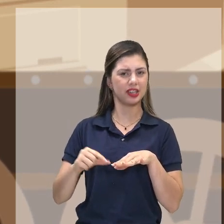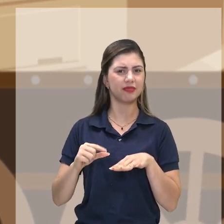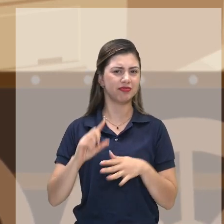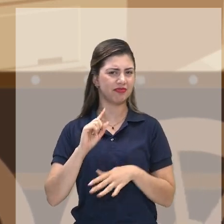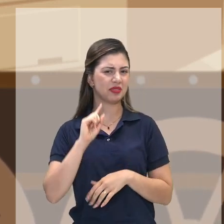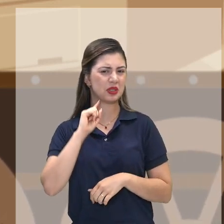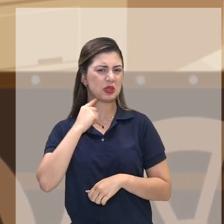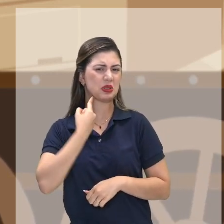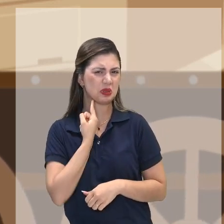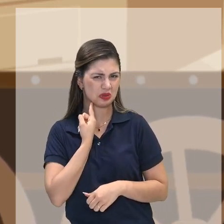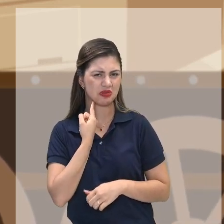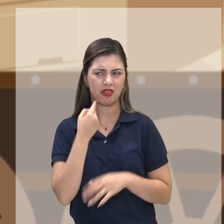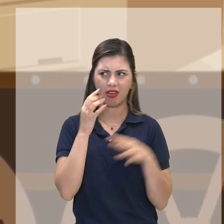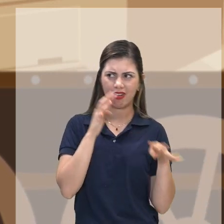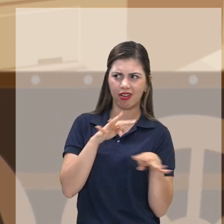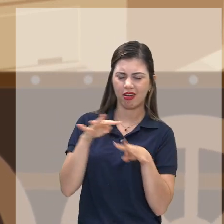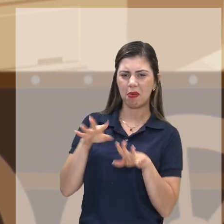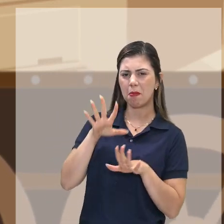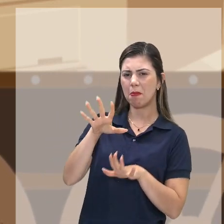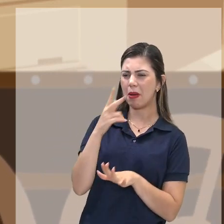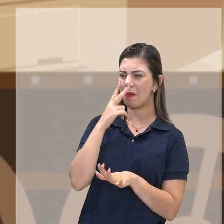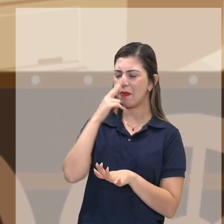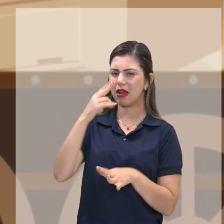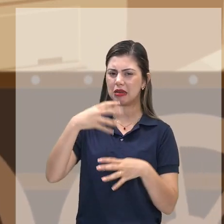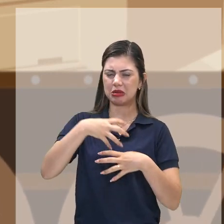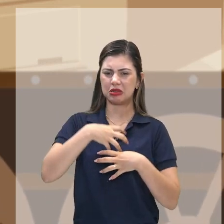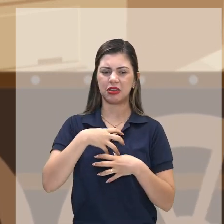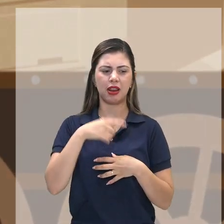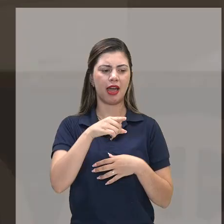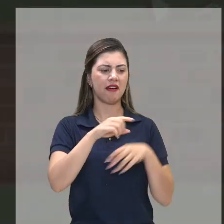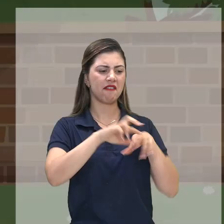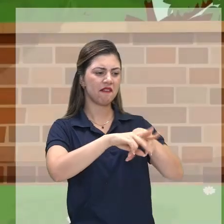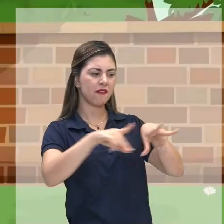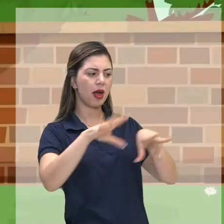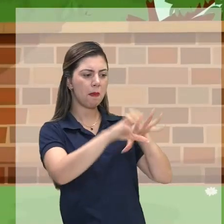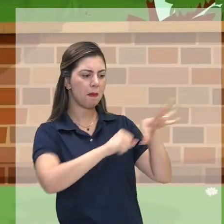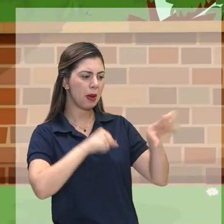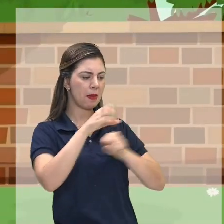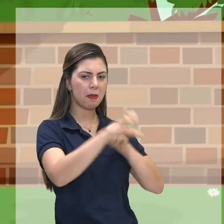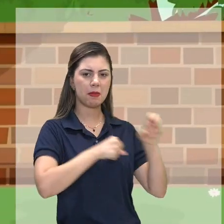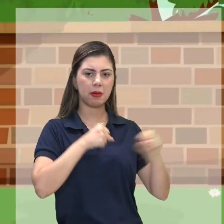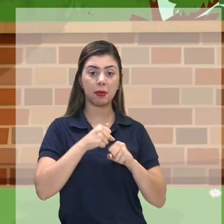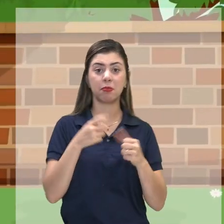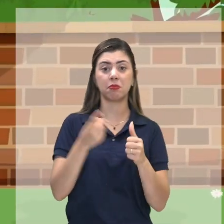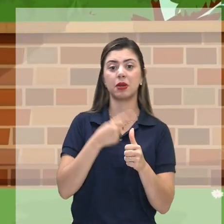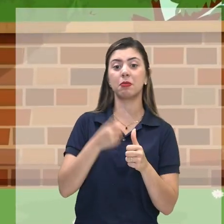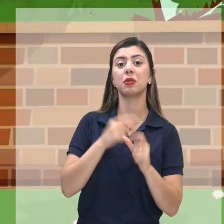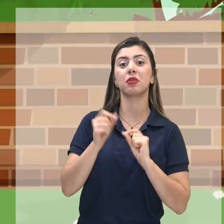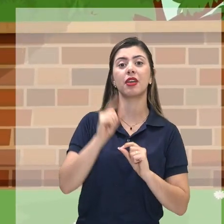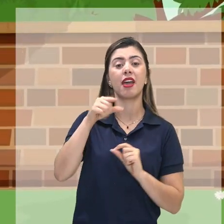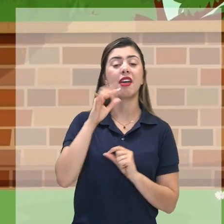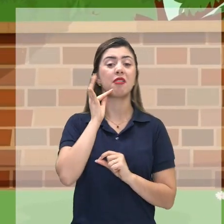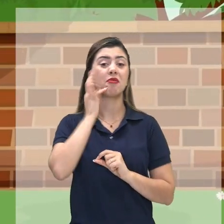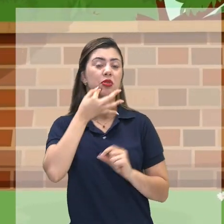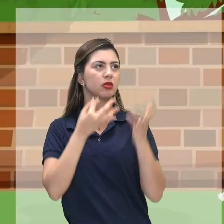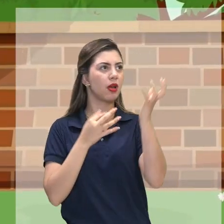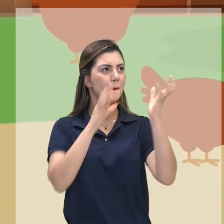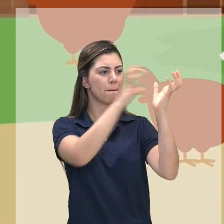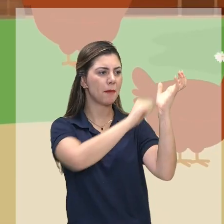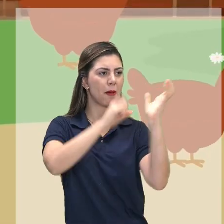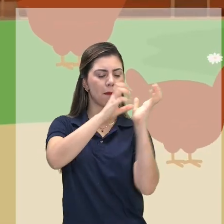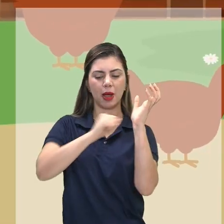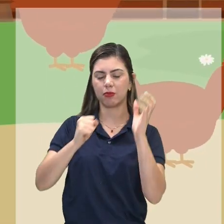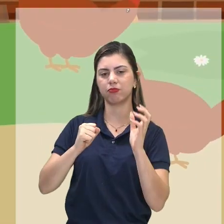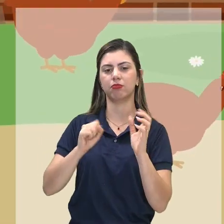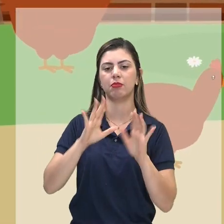Mas o que mais intrigava era sua mania de se apropriar do que não era dela. Primeiro foram as frutas do quintal.